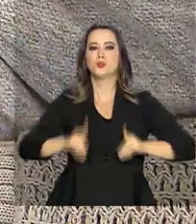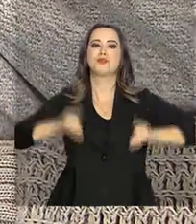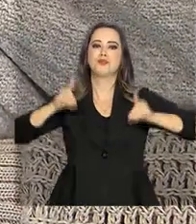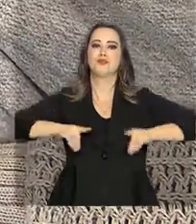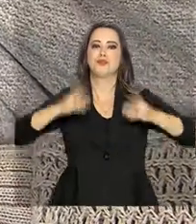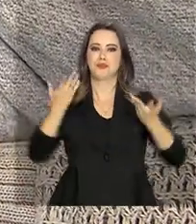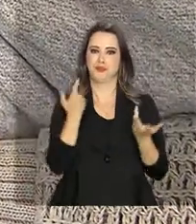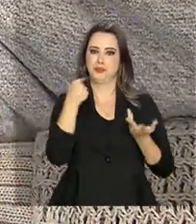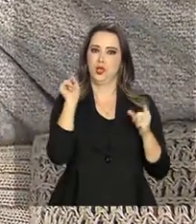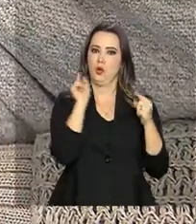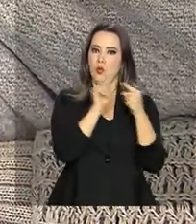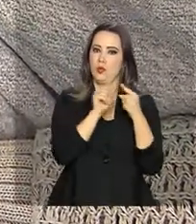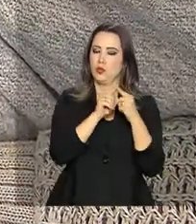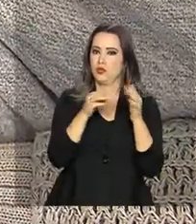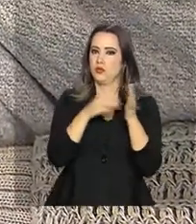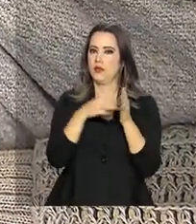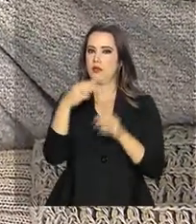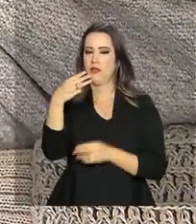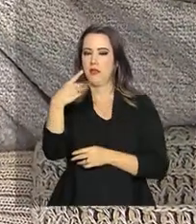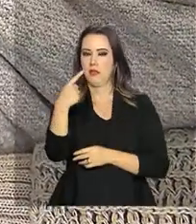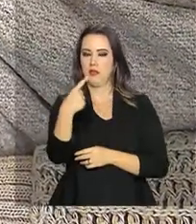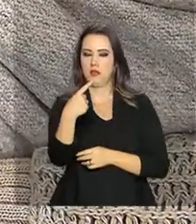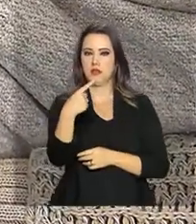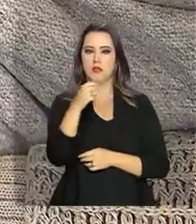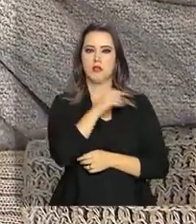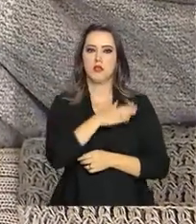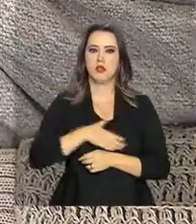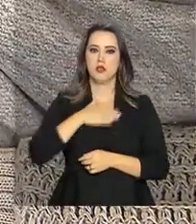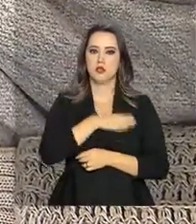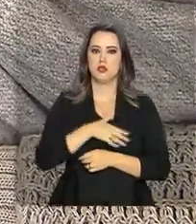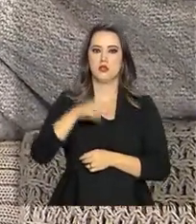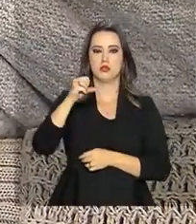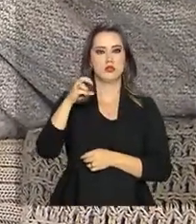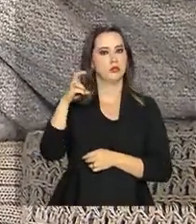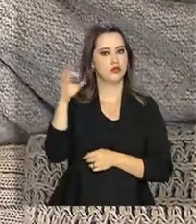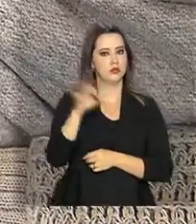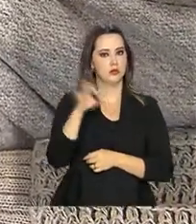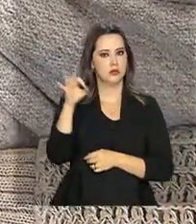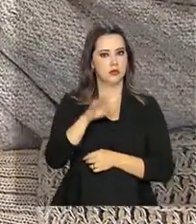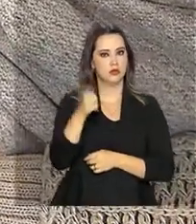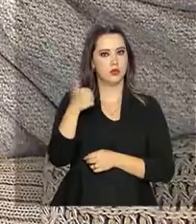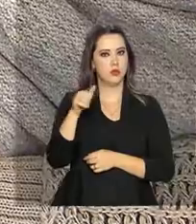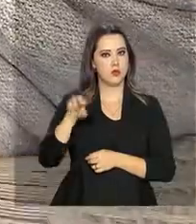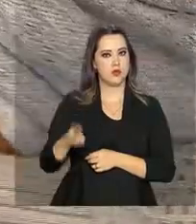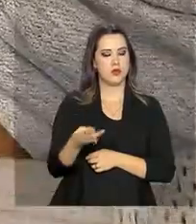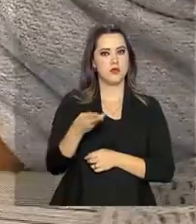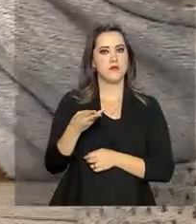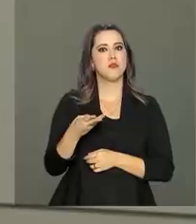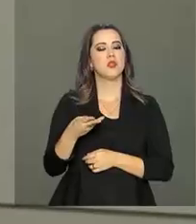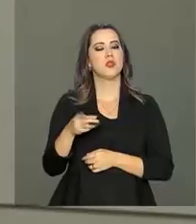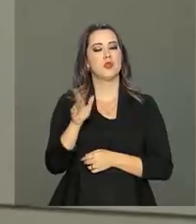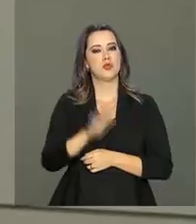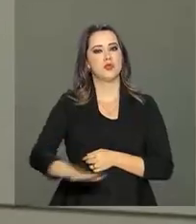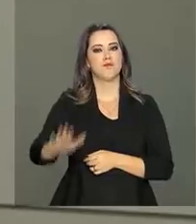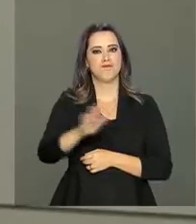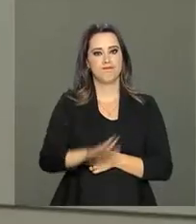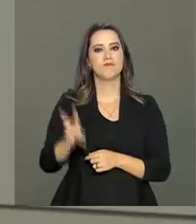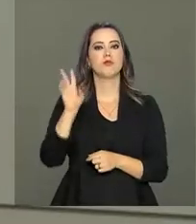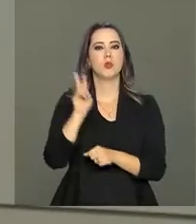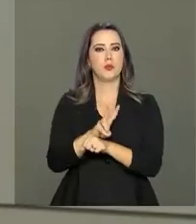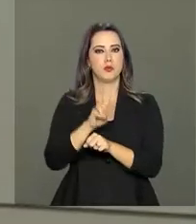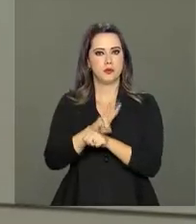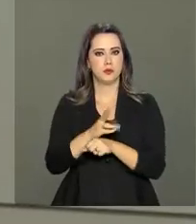31 de agosto 95% das 11 milhões e 200 mil crianças de 15 anos estejam